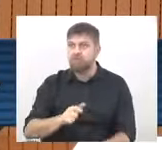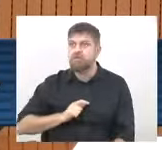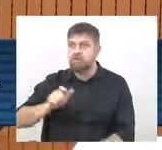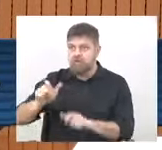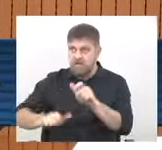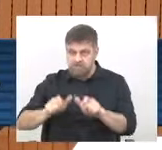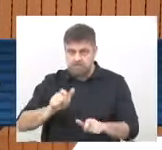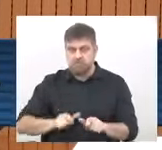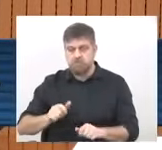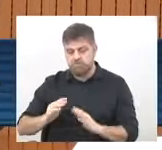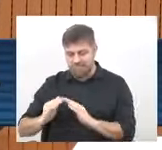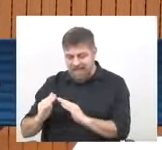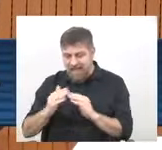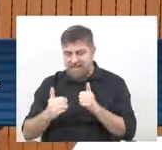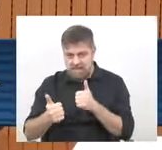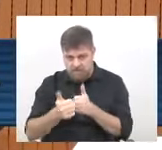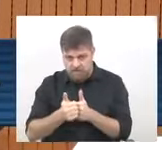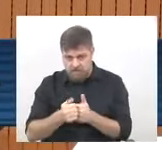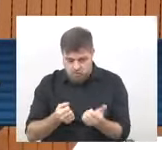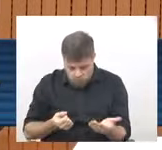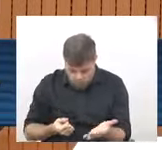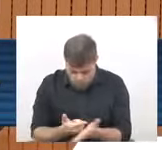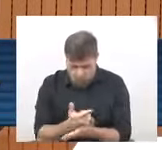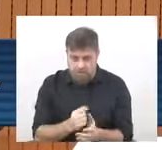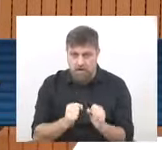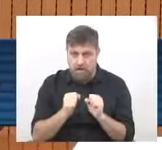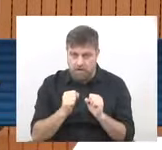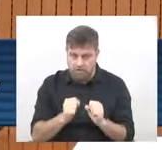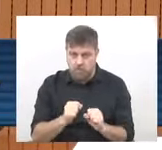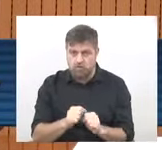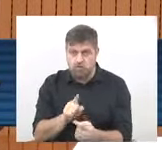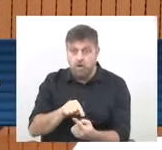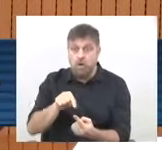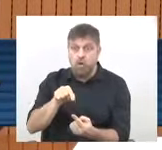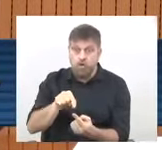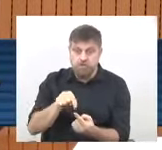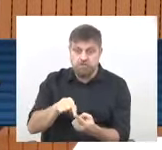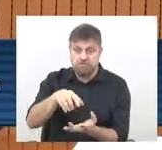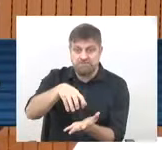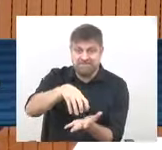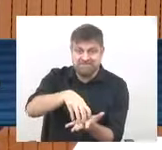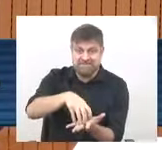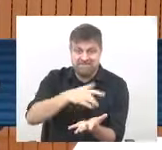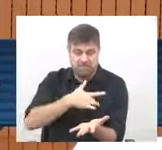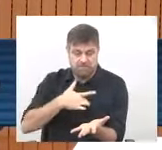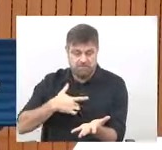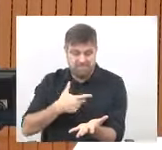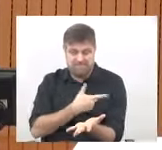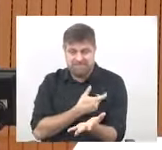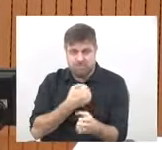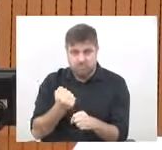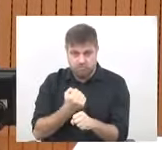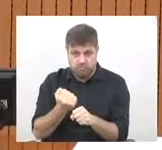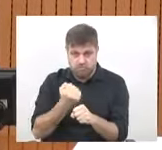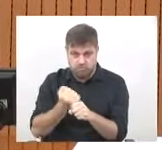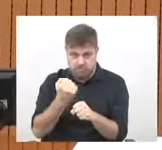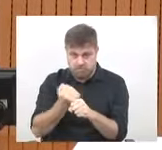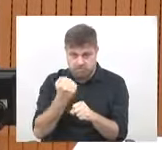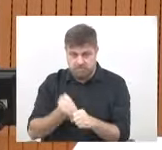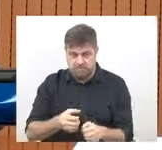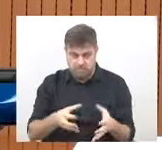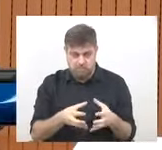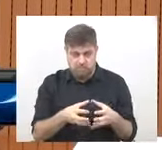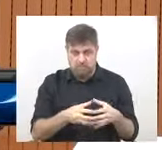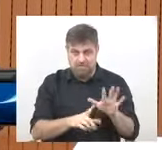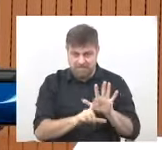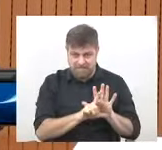de propriedade da municipalidade com a finalidade de implantação de um centro de saúde. Parecer da Comissão de Constituição e Legalidade é